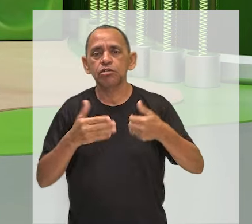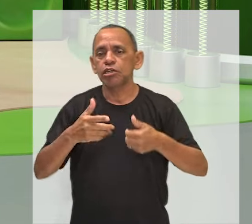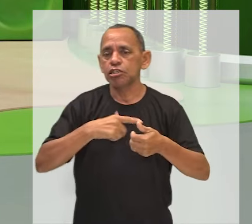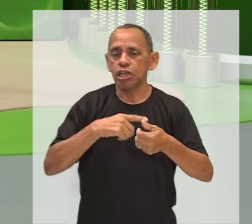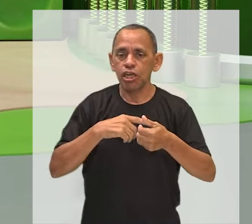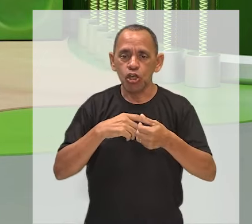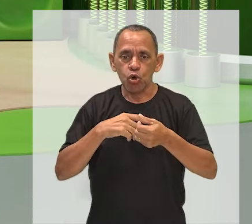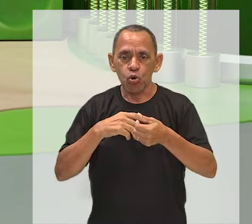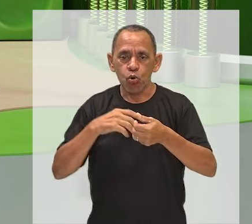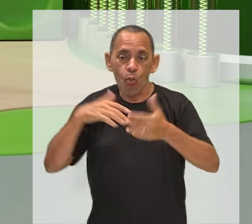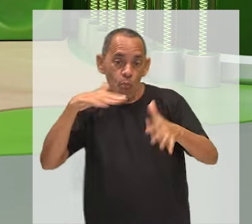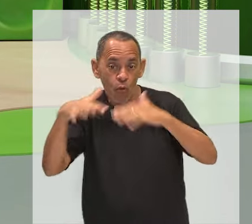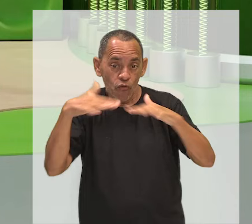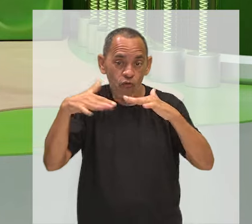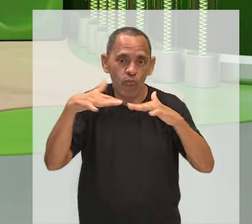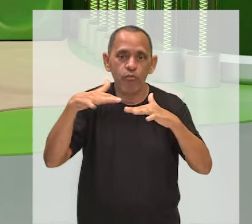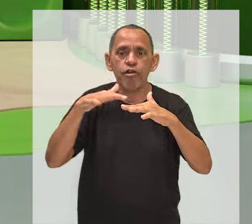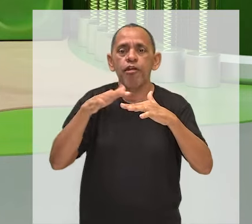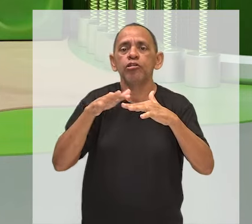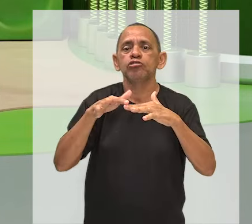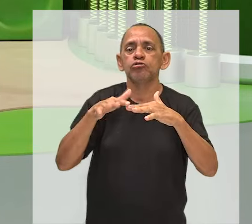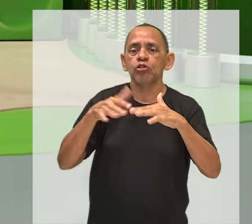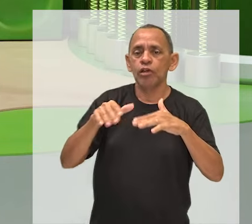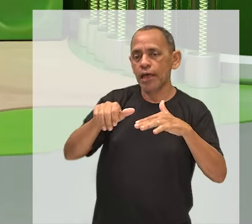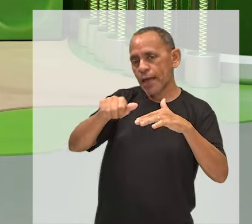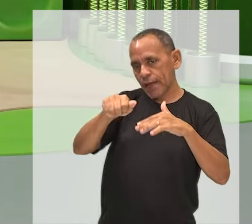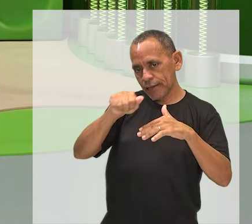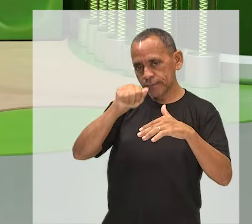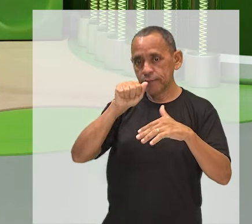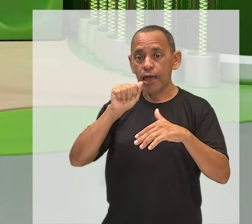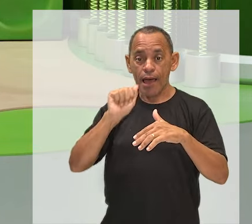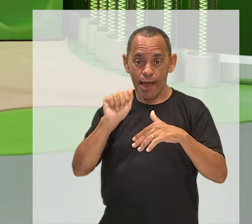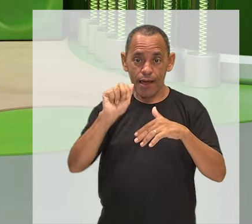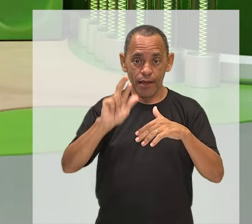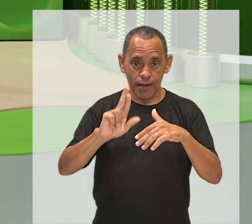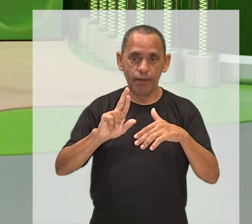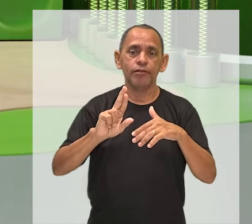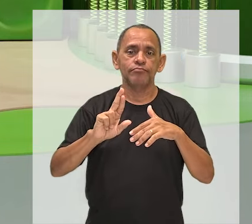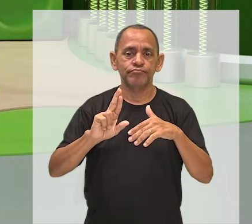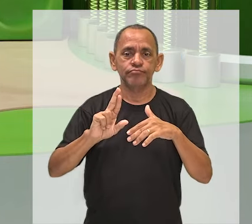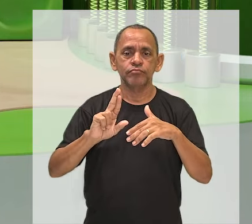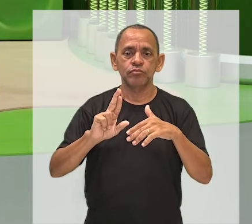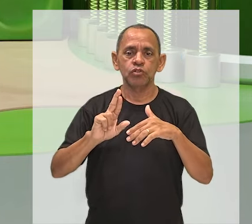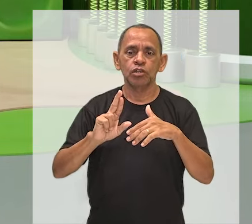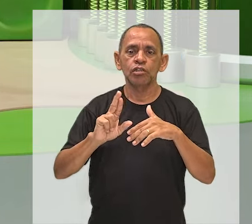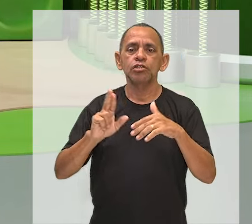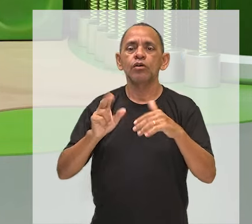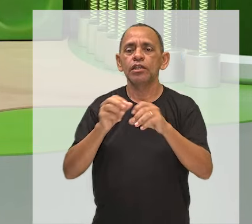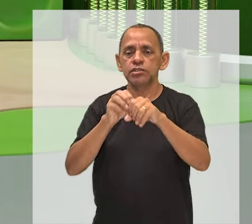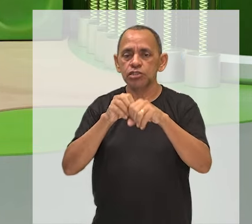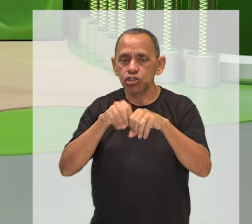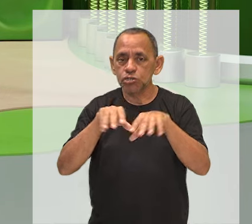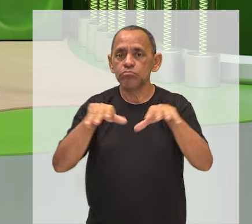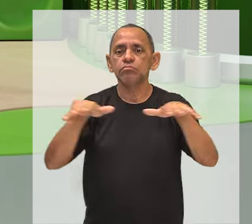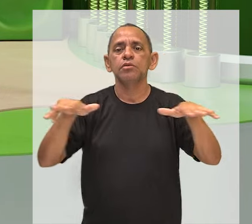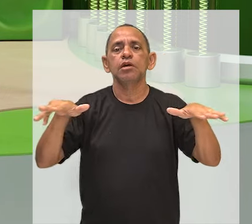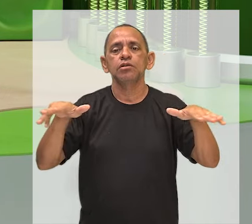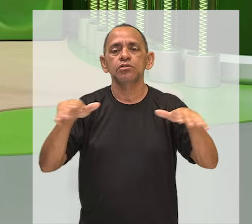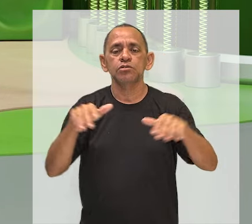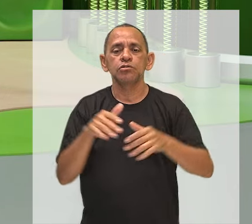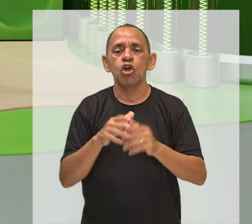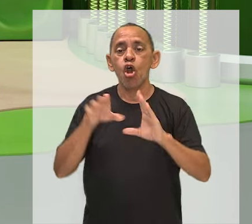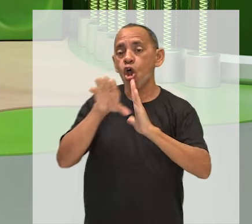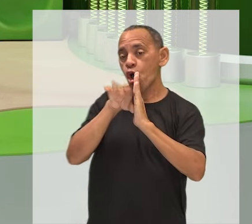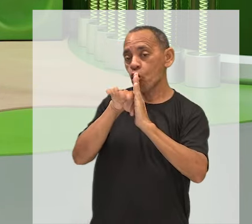vai agitar essas moléculas do ar e vai fazer com que elas se dispersem. Então, esses conceitos eles são aprendidos aí em física,